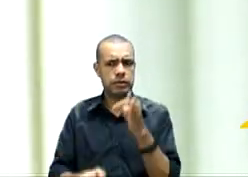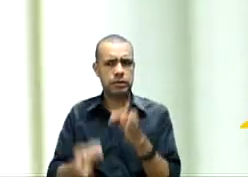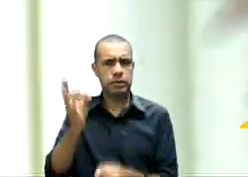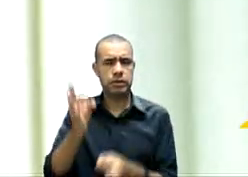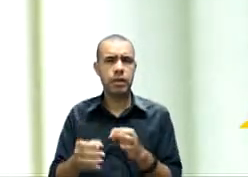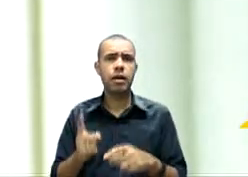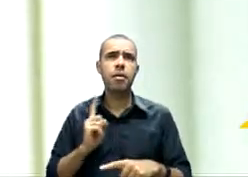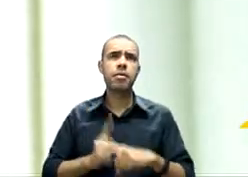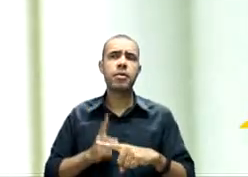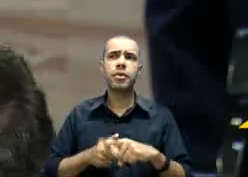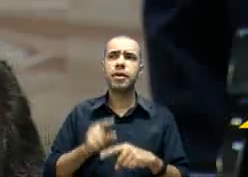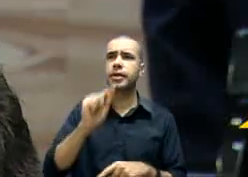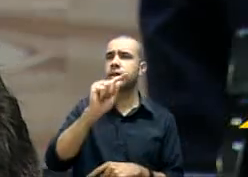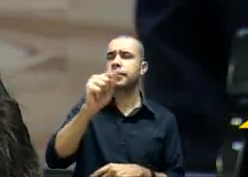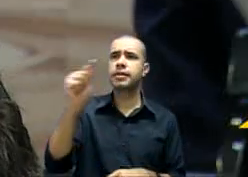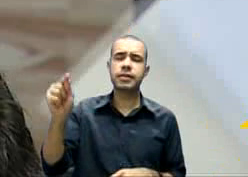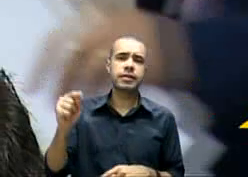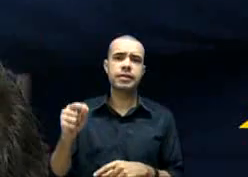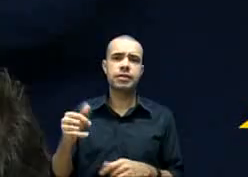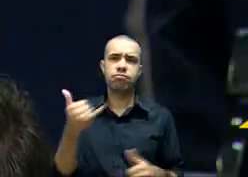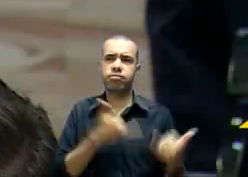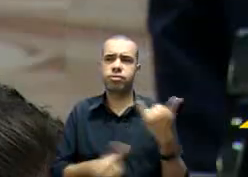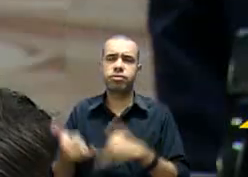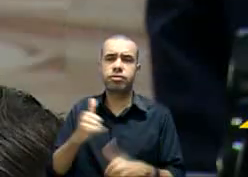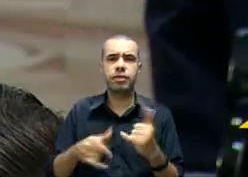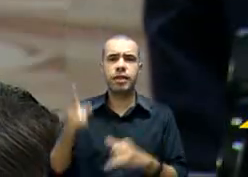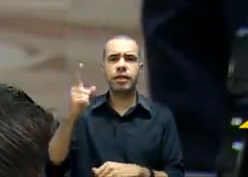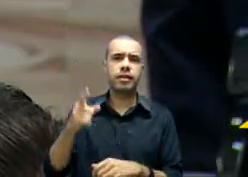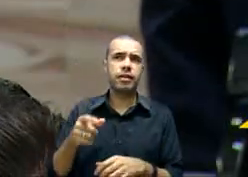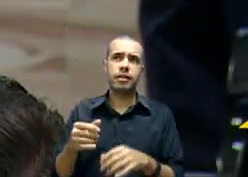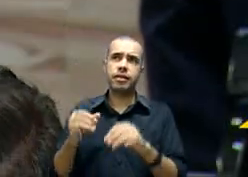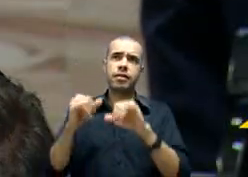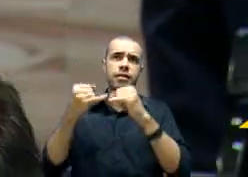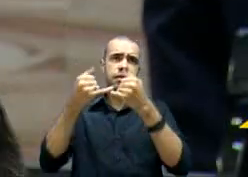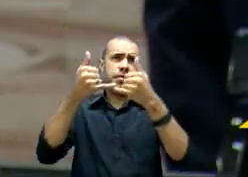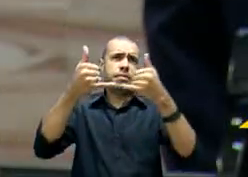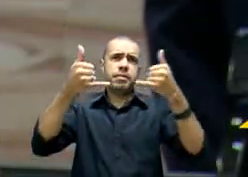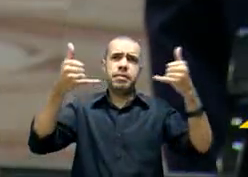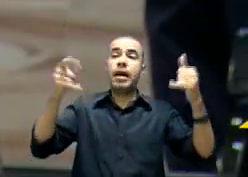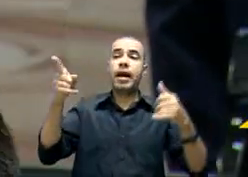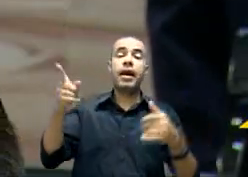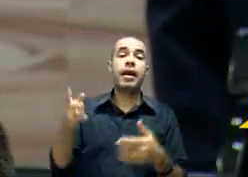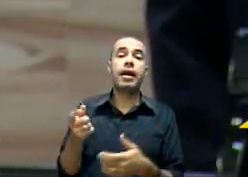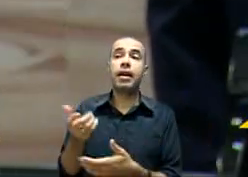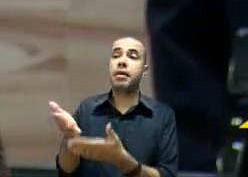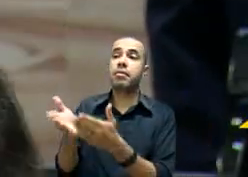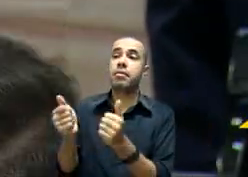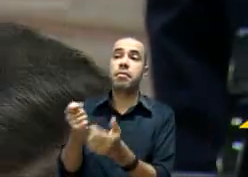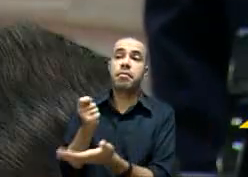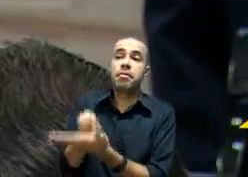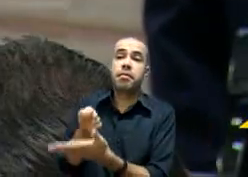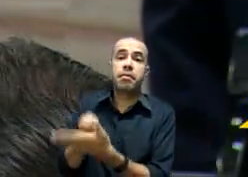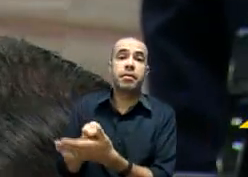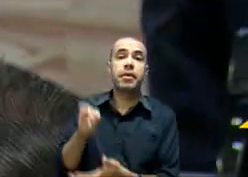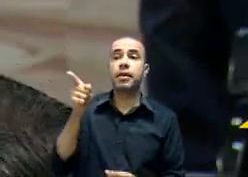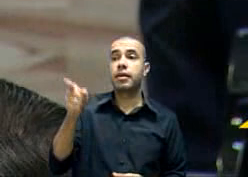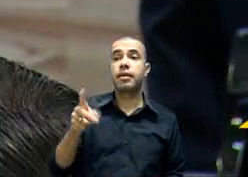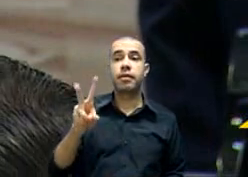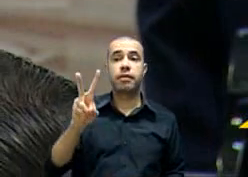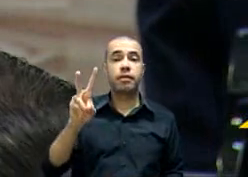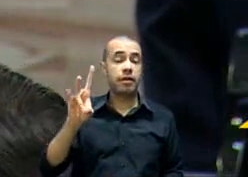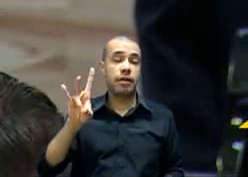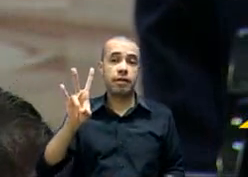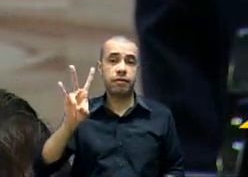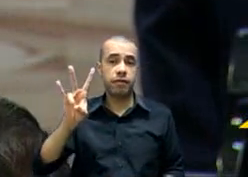Não querem, pelo uso. Que elas usam, só que elas cobram da Vivo, da NET, de todo mundo que usa o poste.